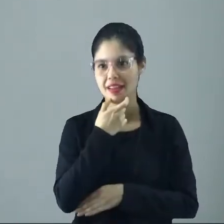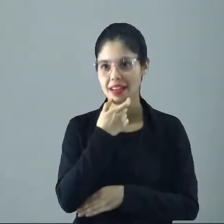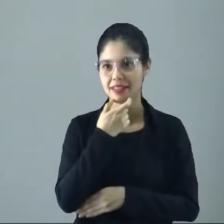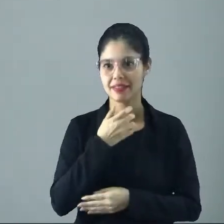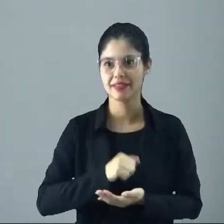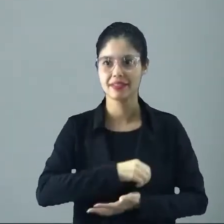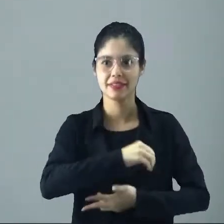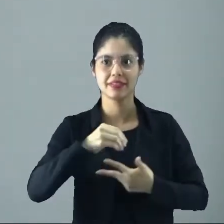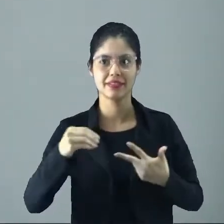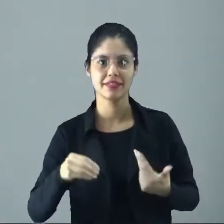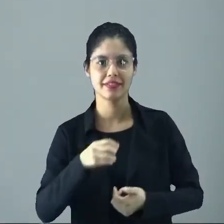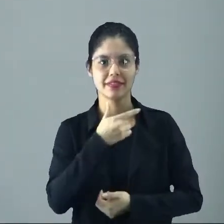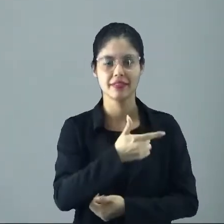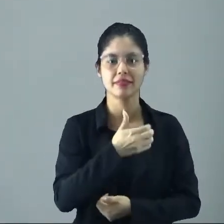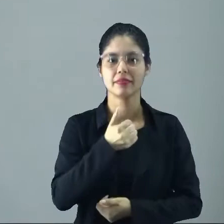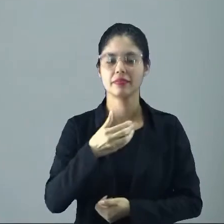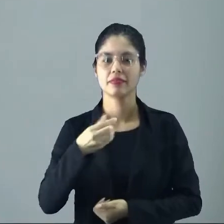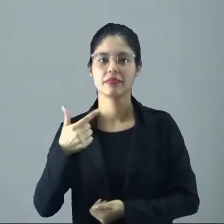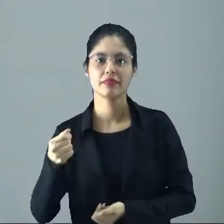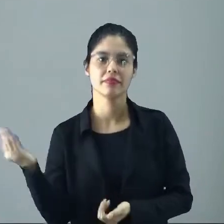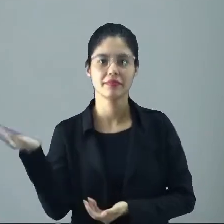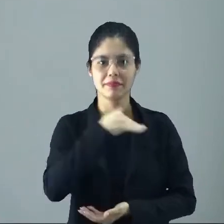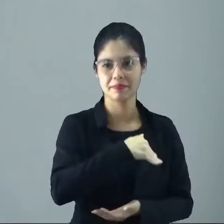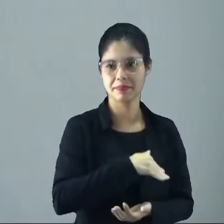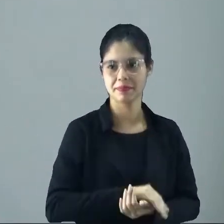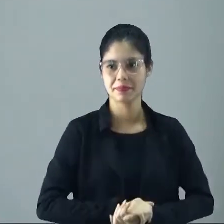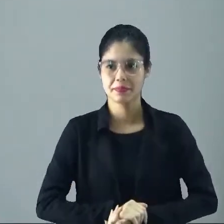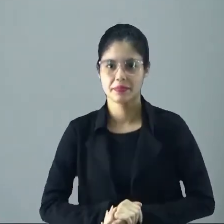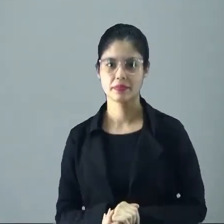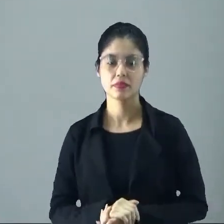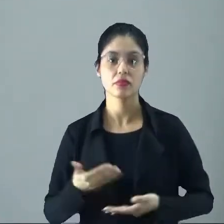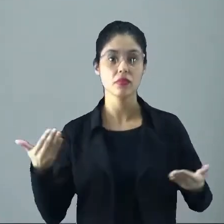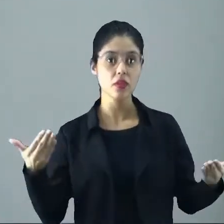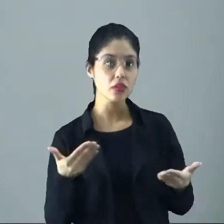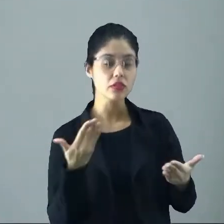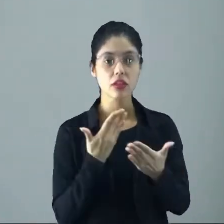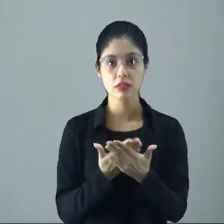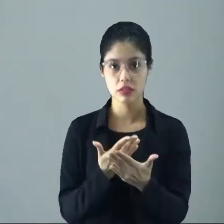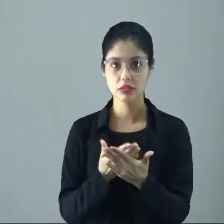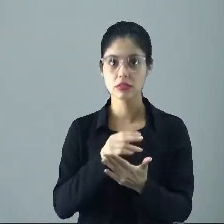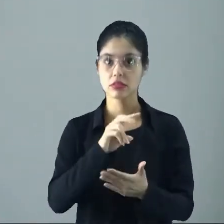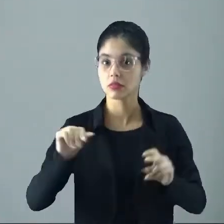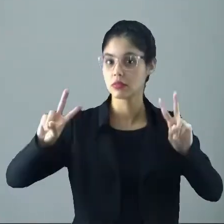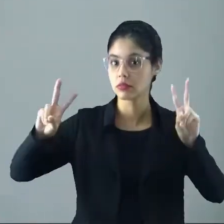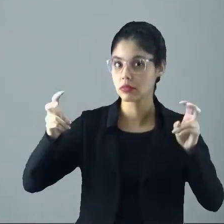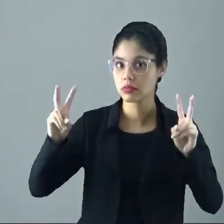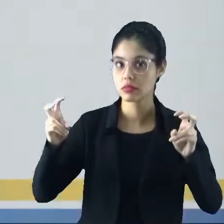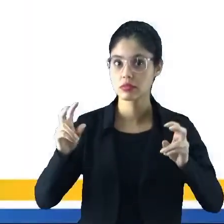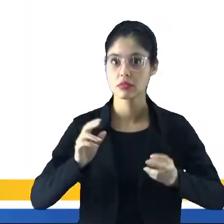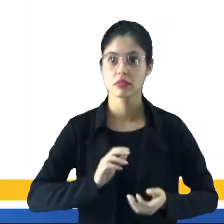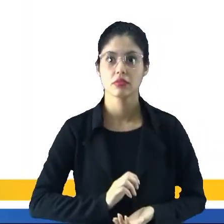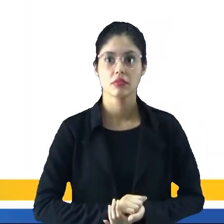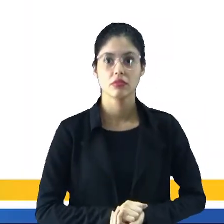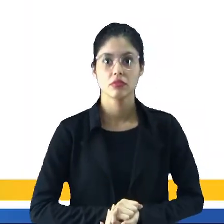inglês no Enem 2022. Então, vamos lá? Nossa aula de hoje vai ser sobre